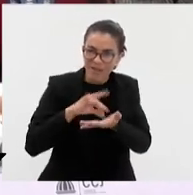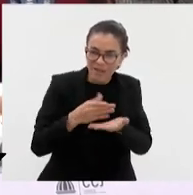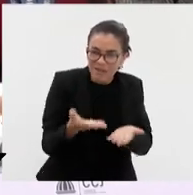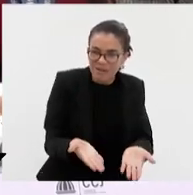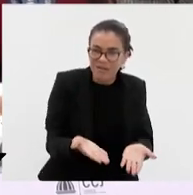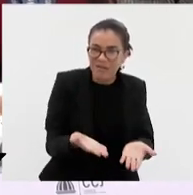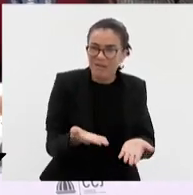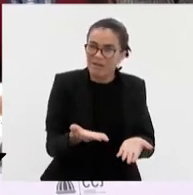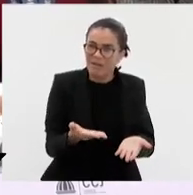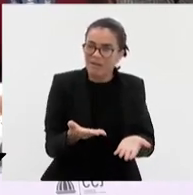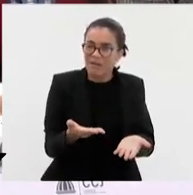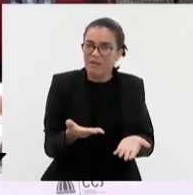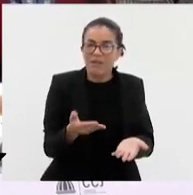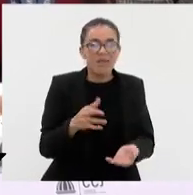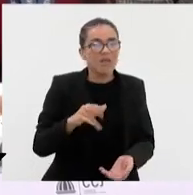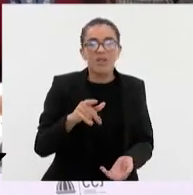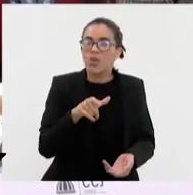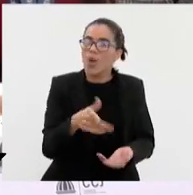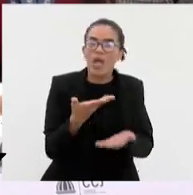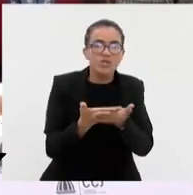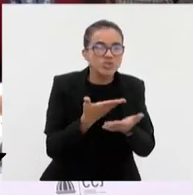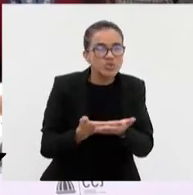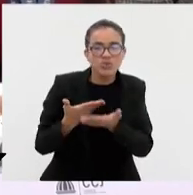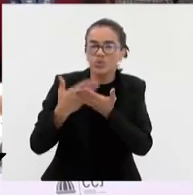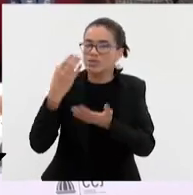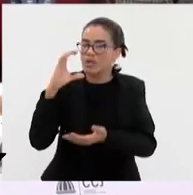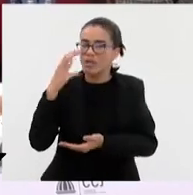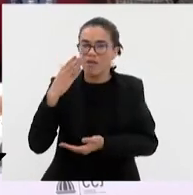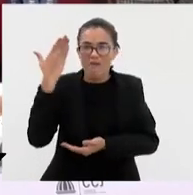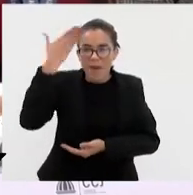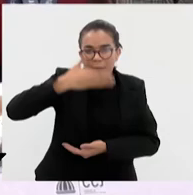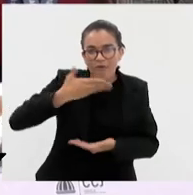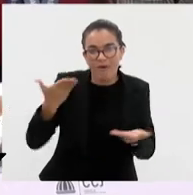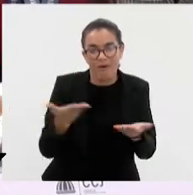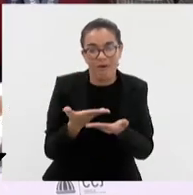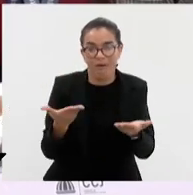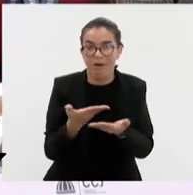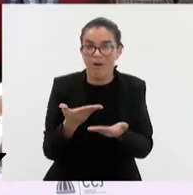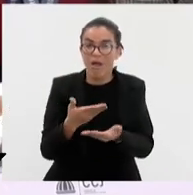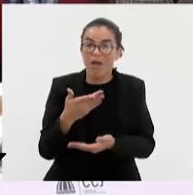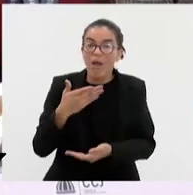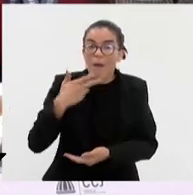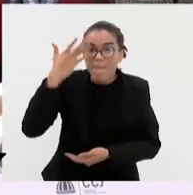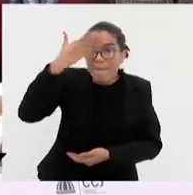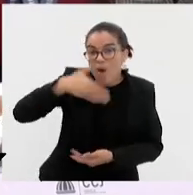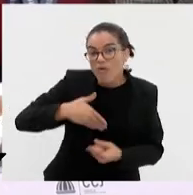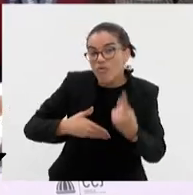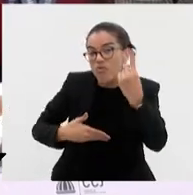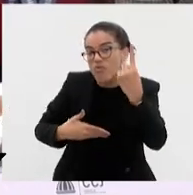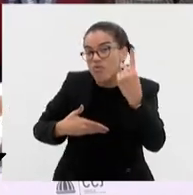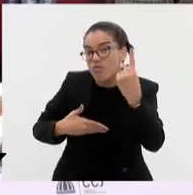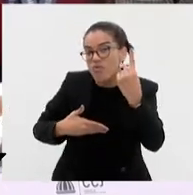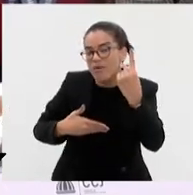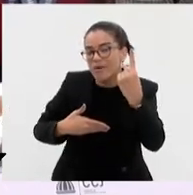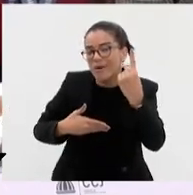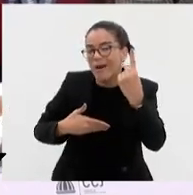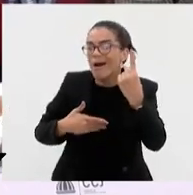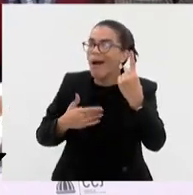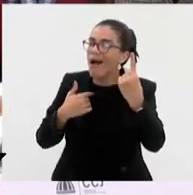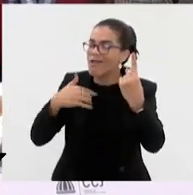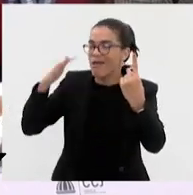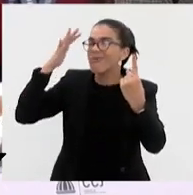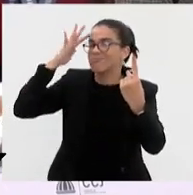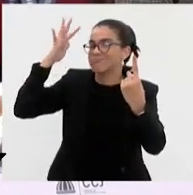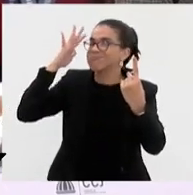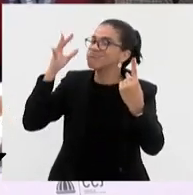que pode ser de fato definido. E não são os estudos científicos que vão mostrar isso agora. São os fatos. Me mostre um caso contrário que eu começo a